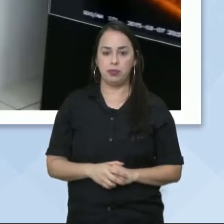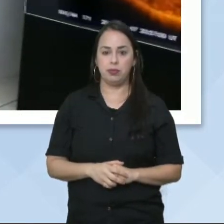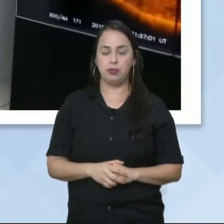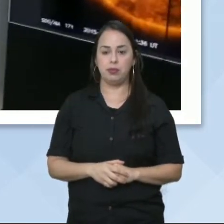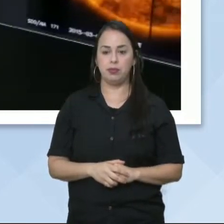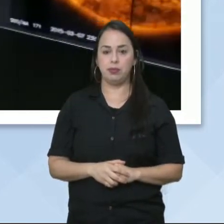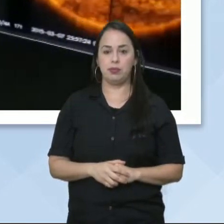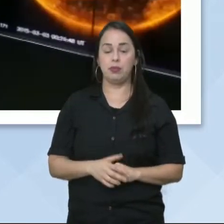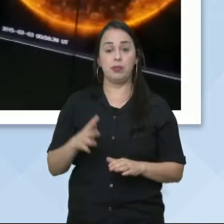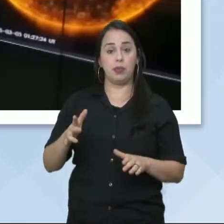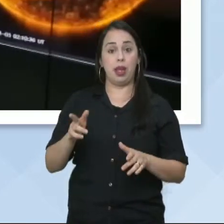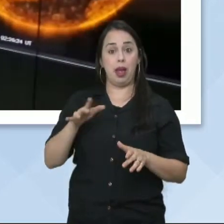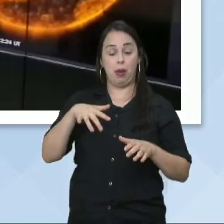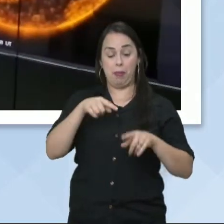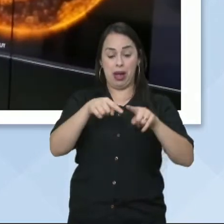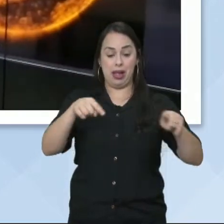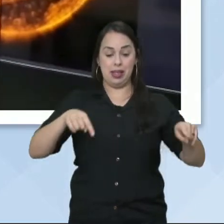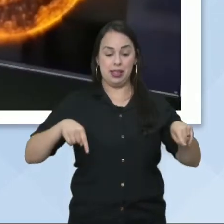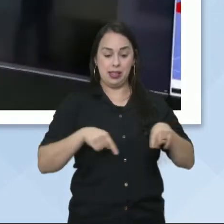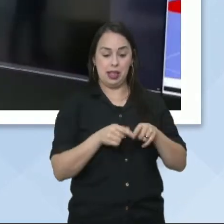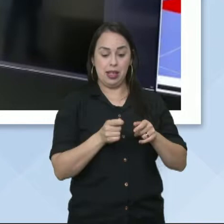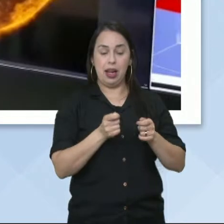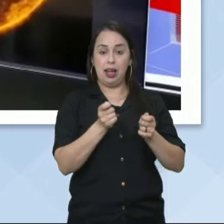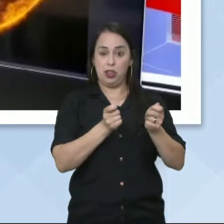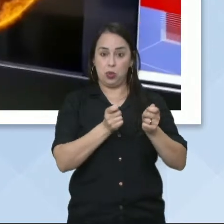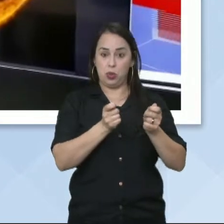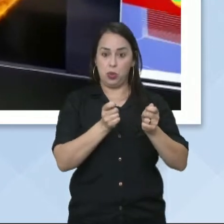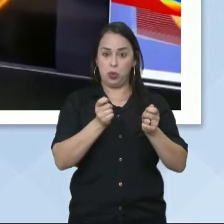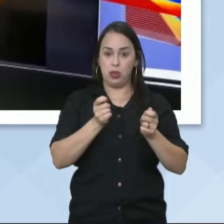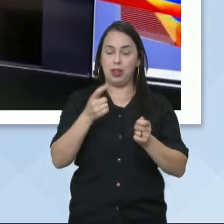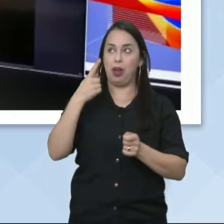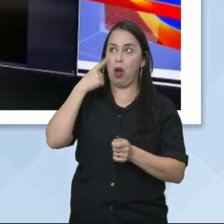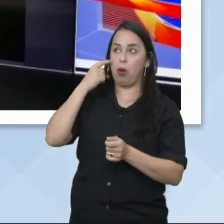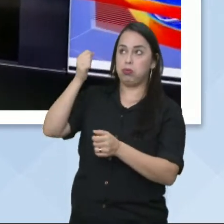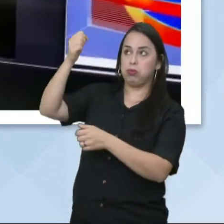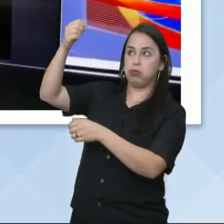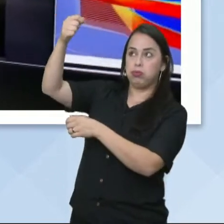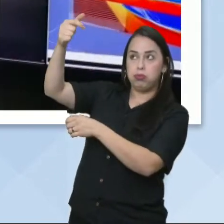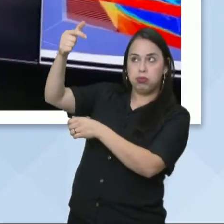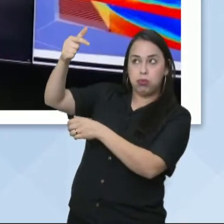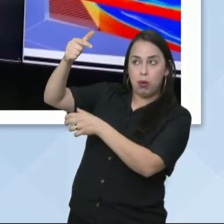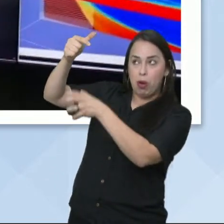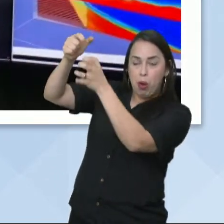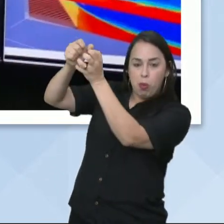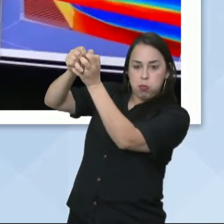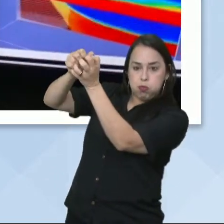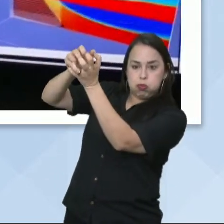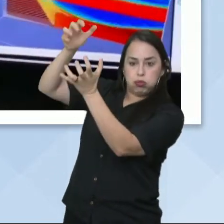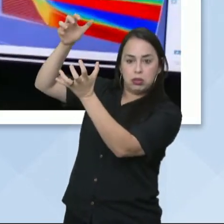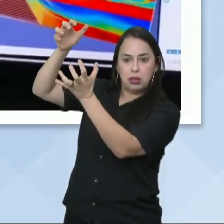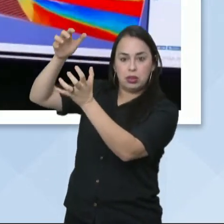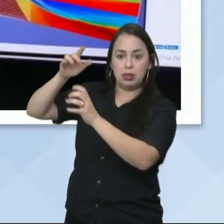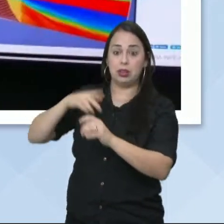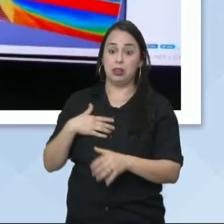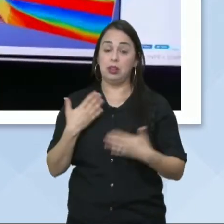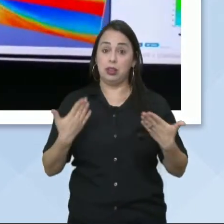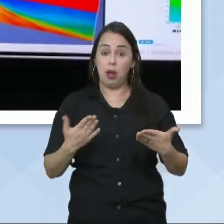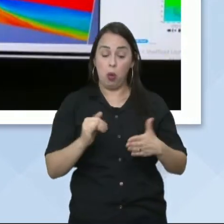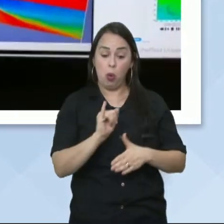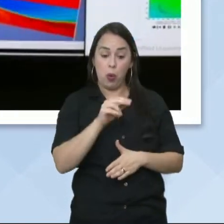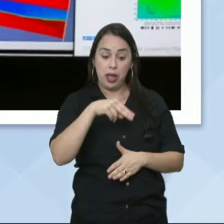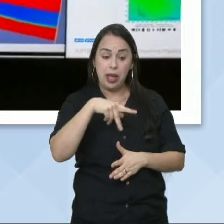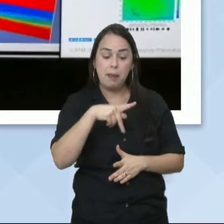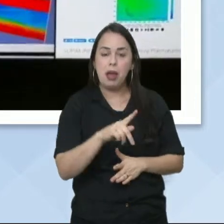Esse é a sala de controle, né? A explosão do Sol, sempre que acontece. E o INPE é um dos locais no